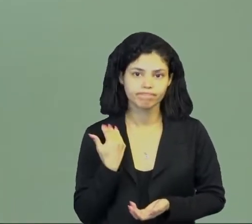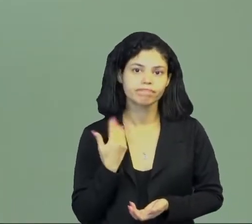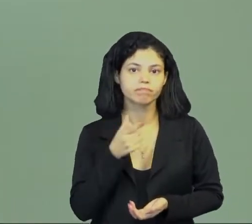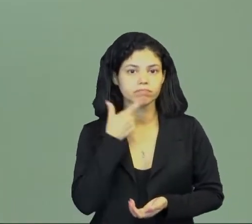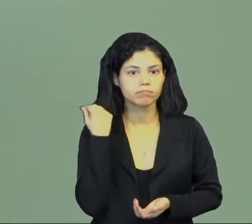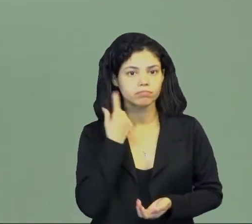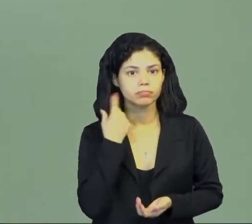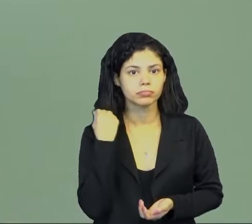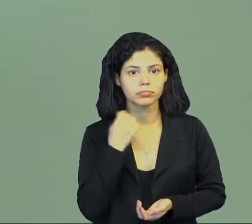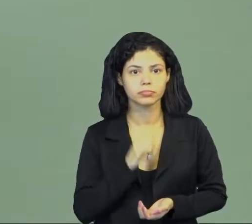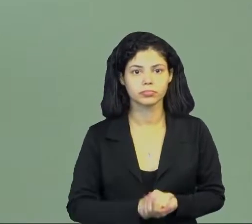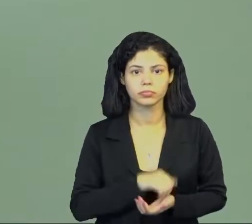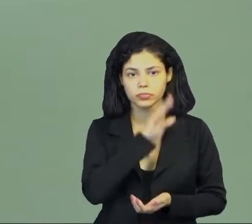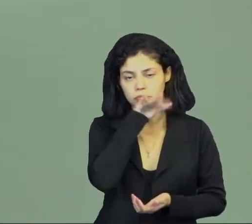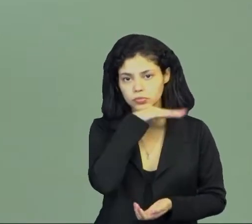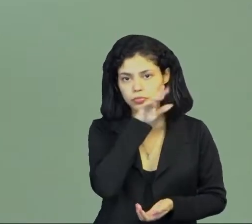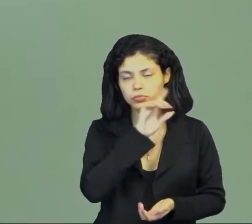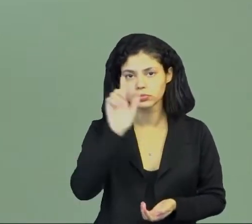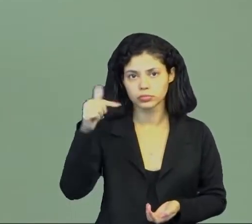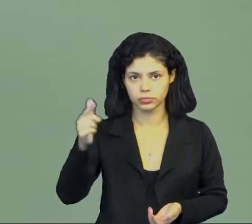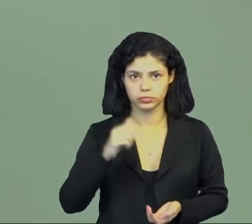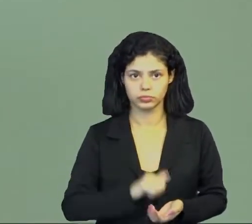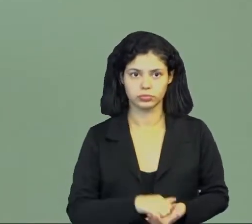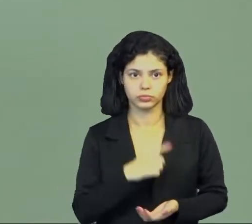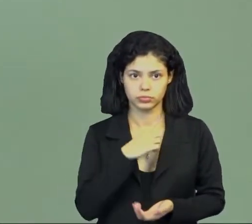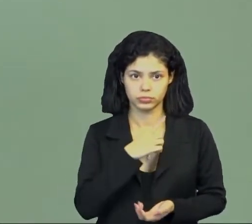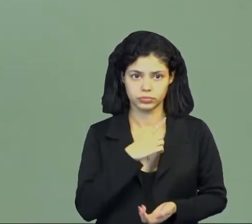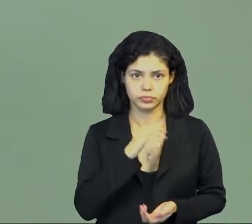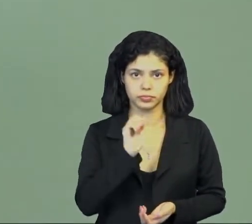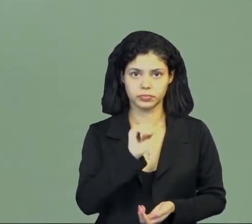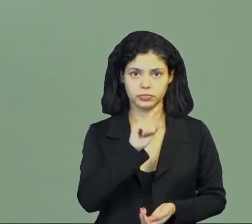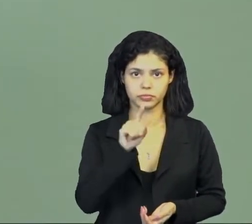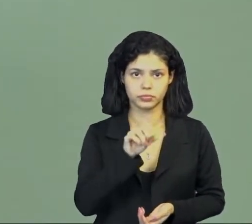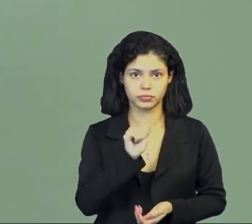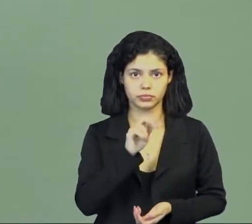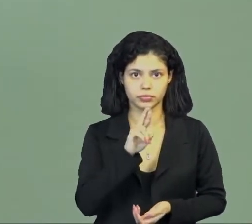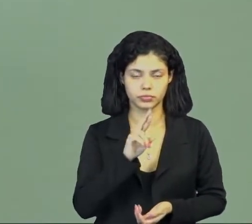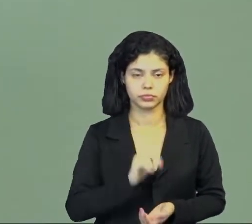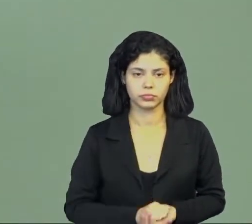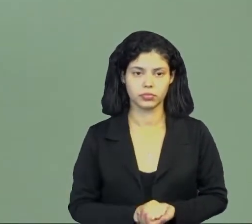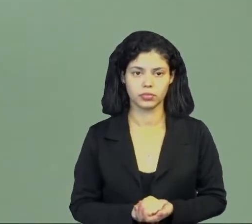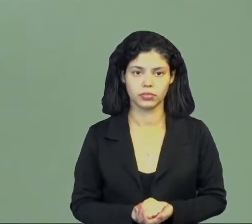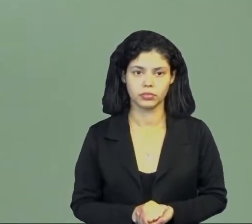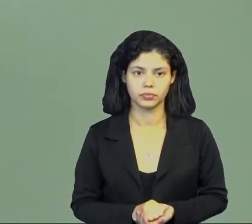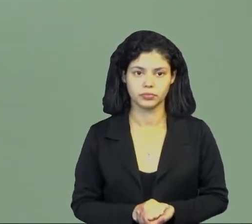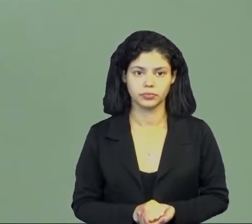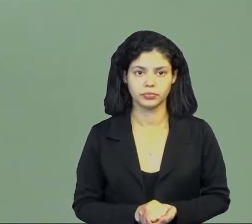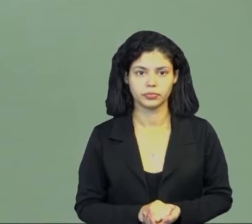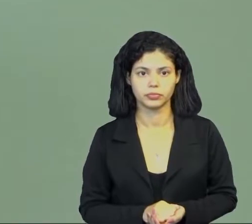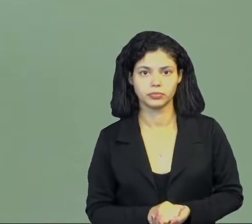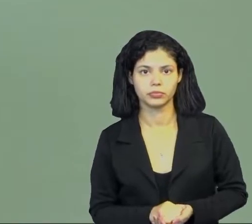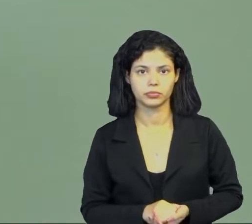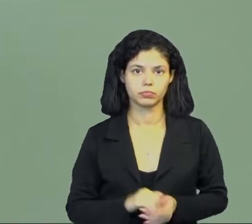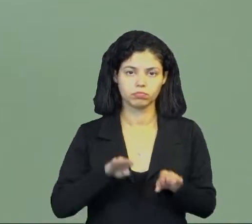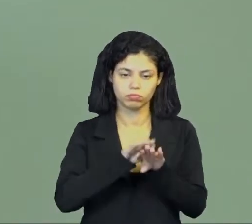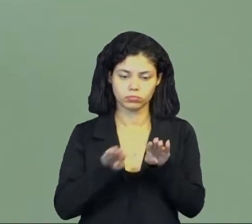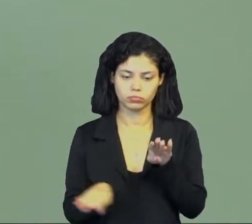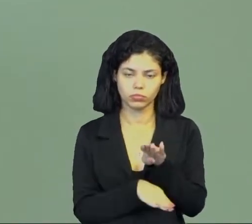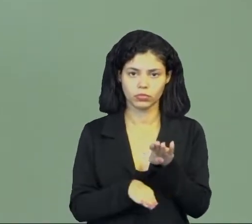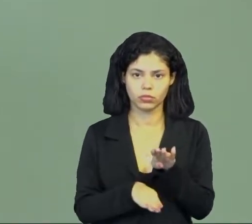preto porque diz que aquele animal, ele dá azar, ele é um ser